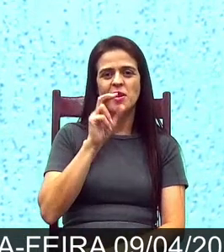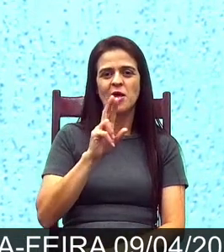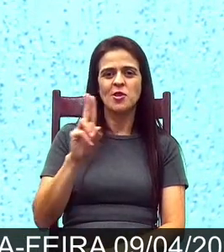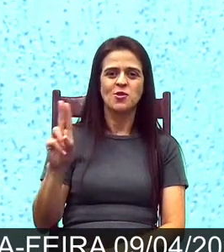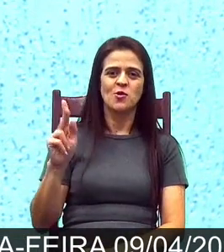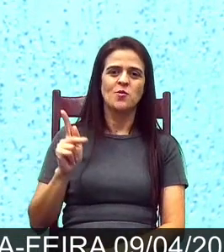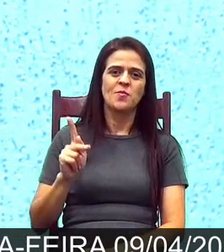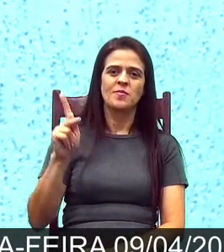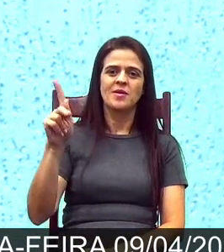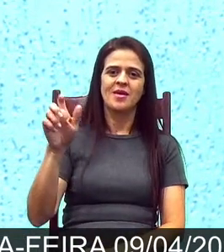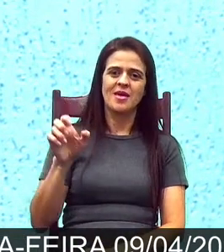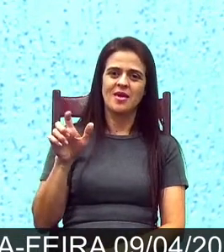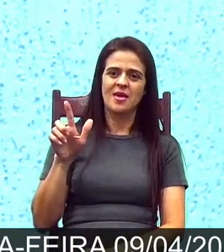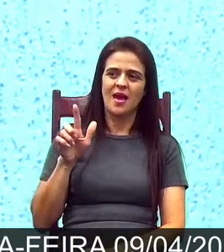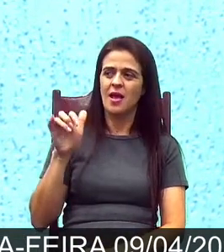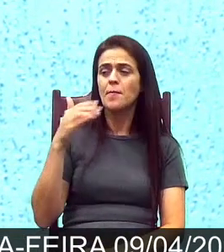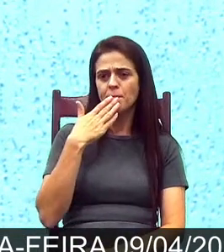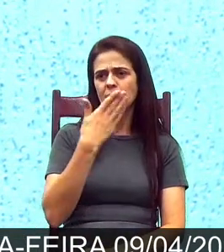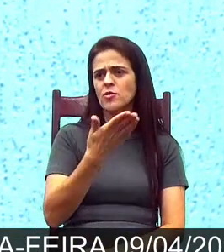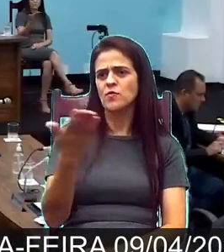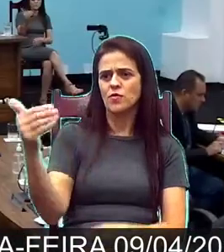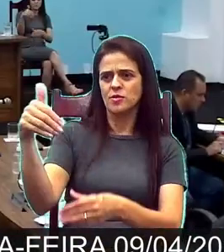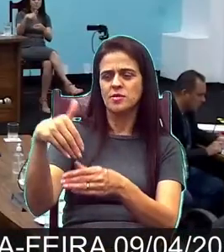isso, eu peço voto a todos os vereadores.